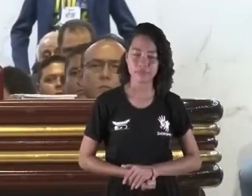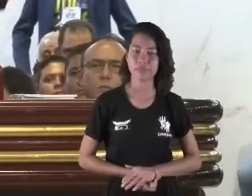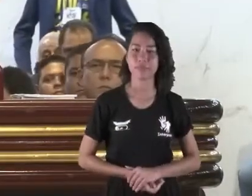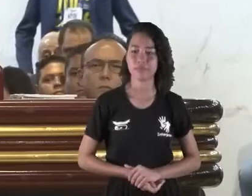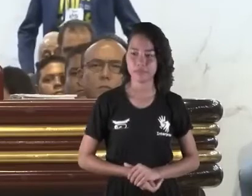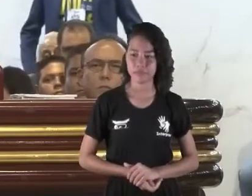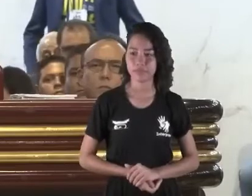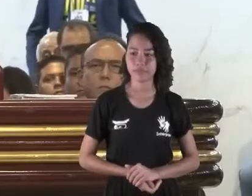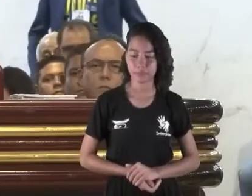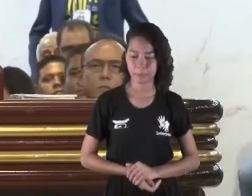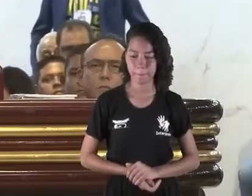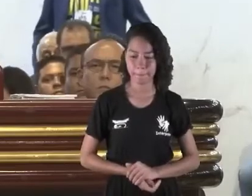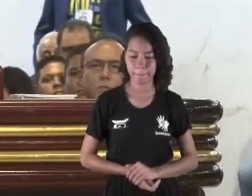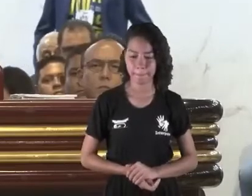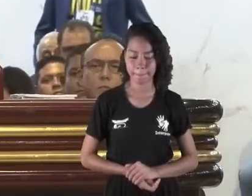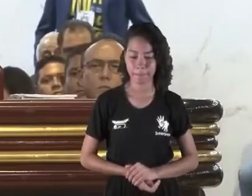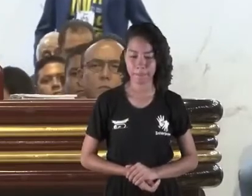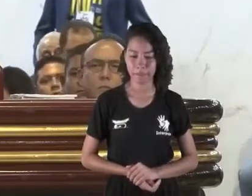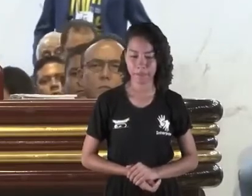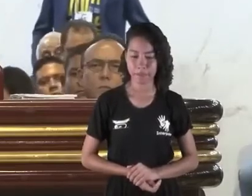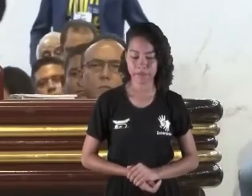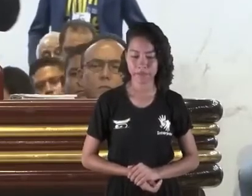Mais do que quando,